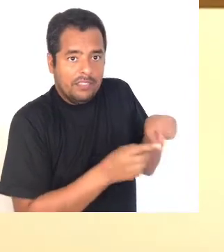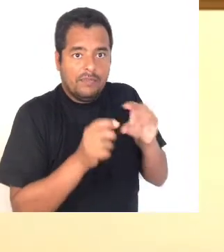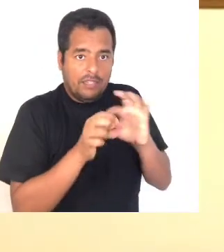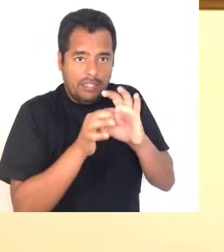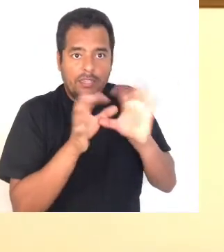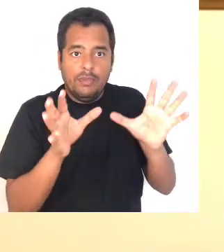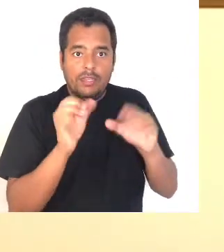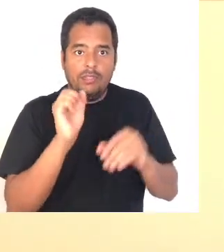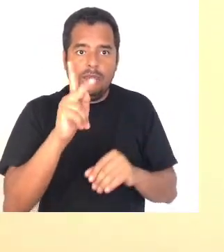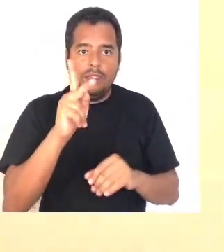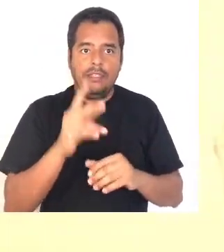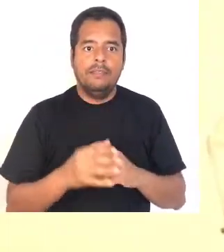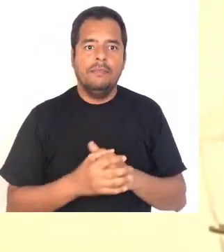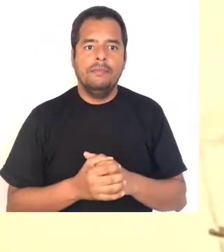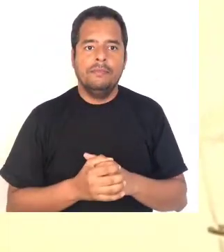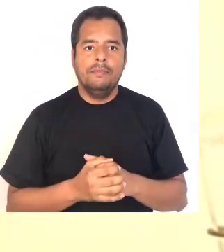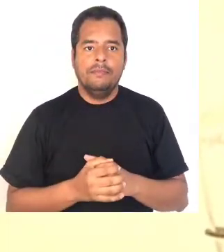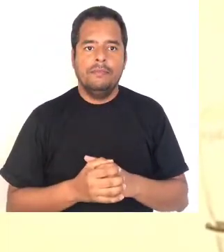certo?